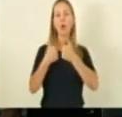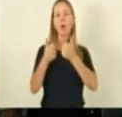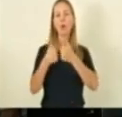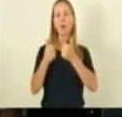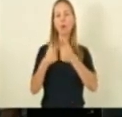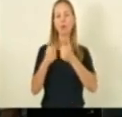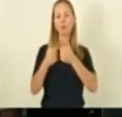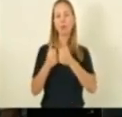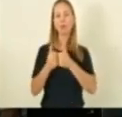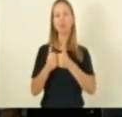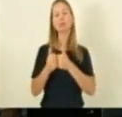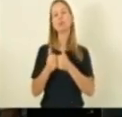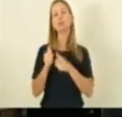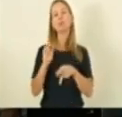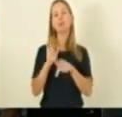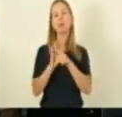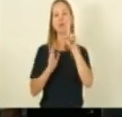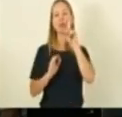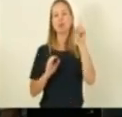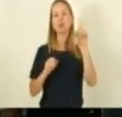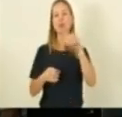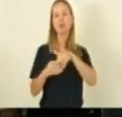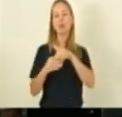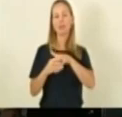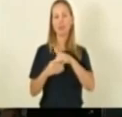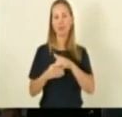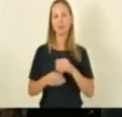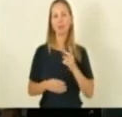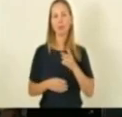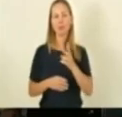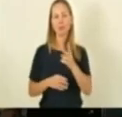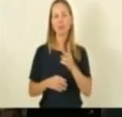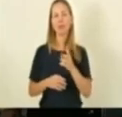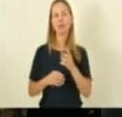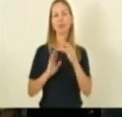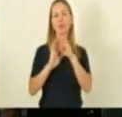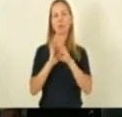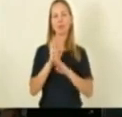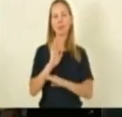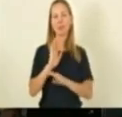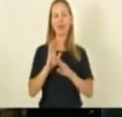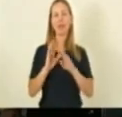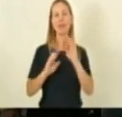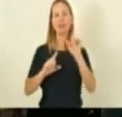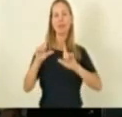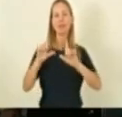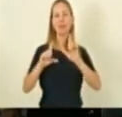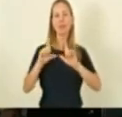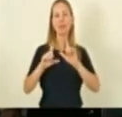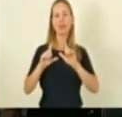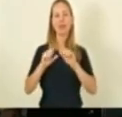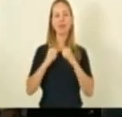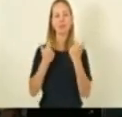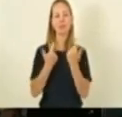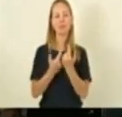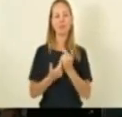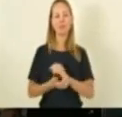Transcol em dias de eleições. Continue com a nossa programação TV Assembleia mais perto de você.